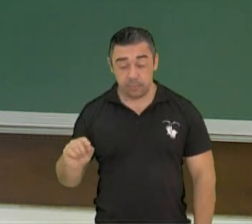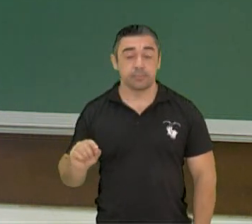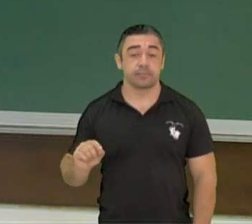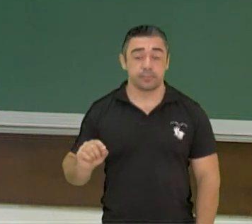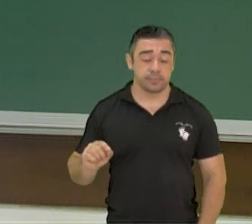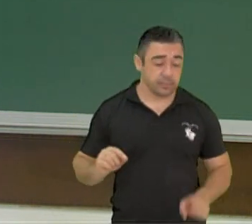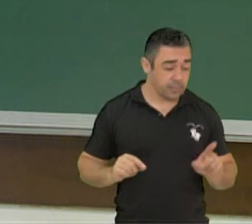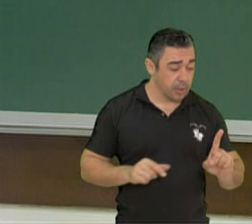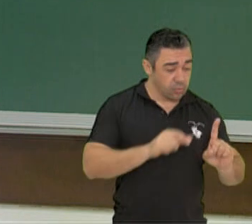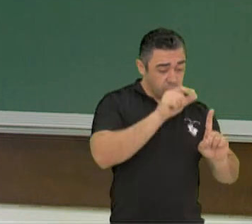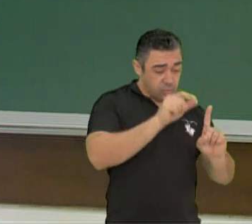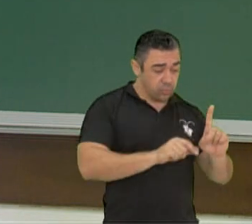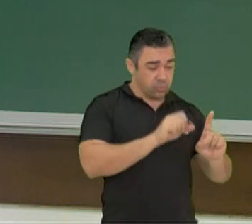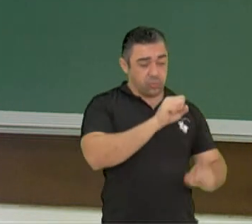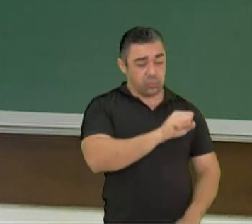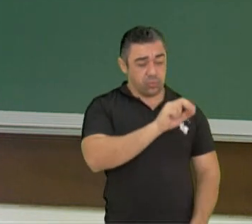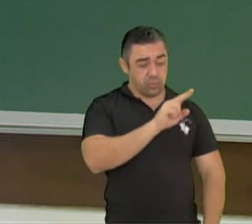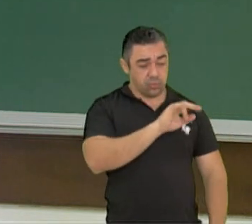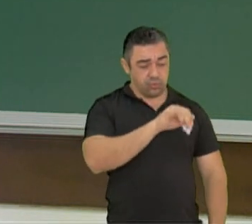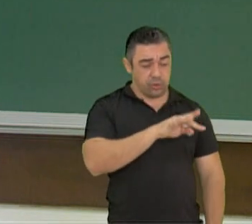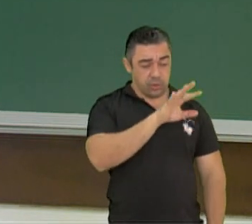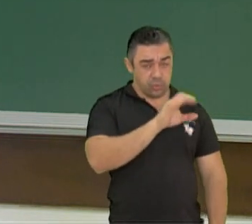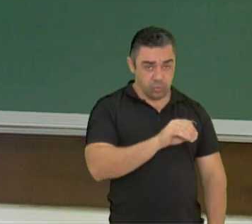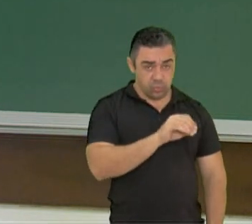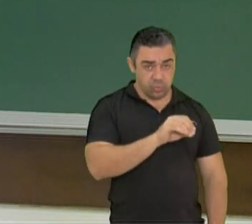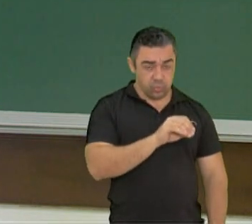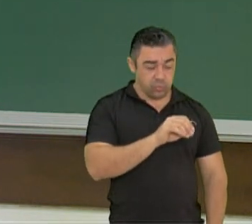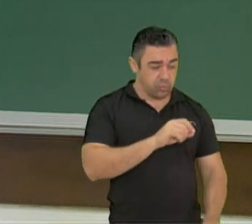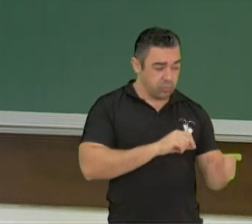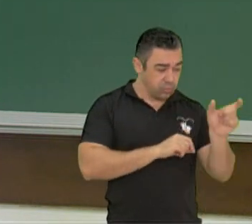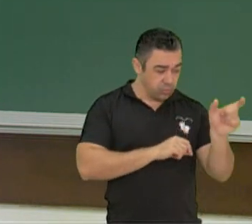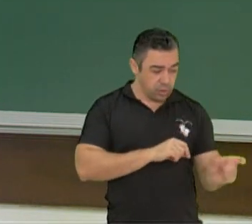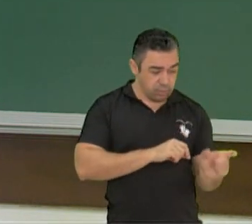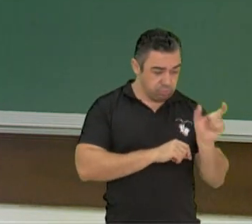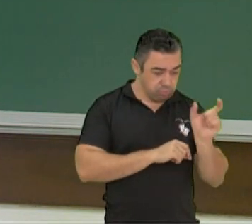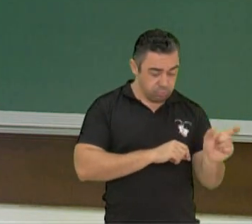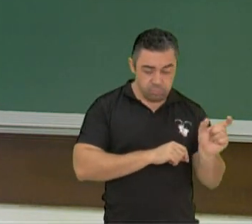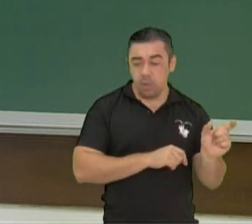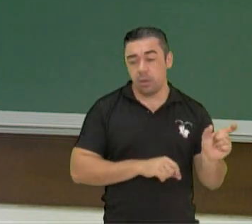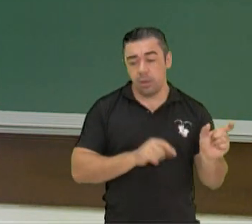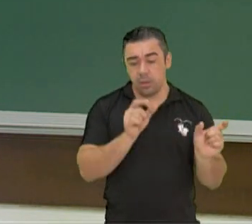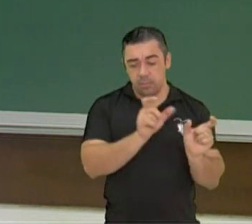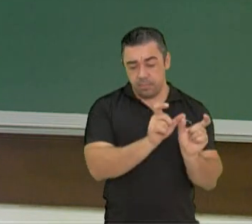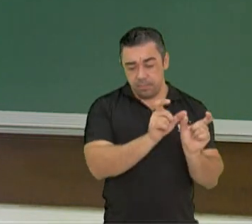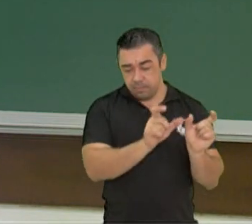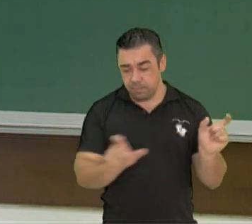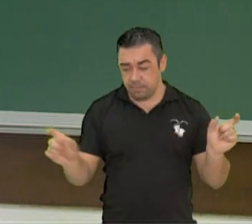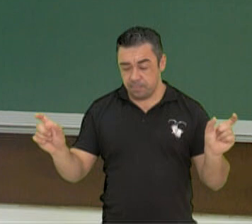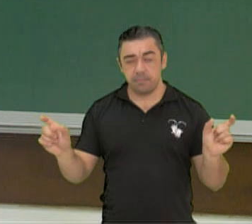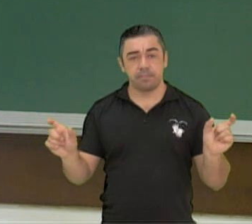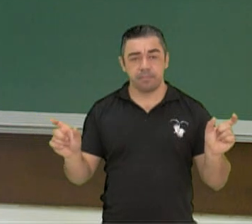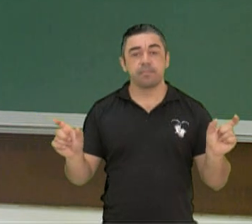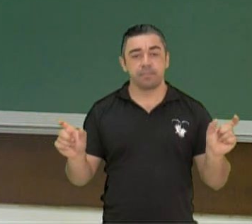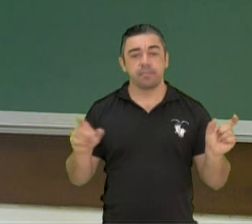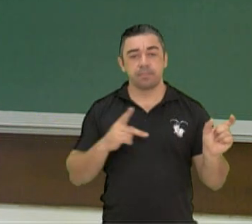o sujeito e o predicado, né? Isso não é regra 100%, porque nós temos ali